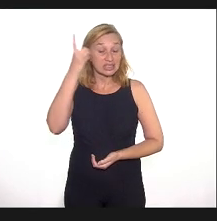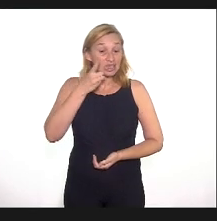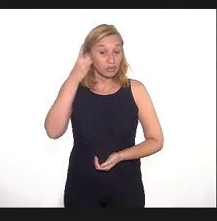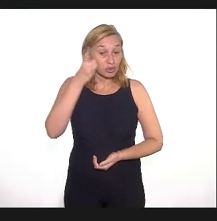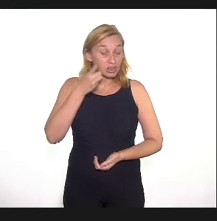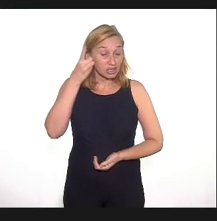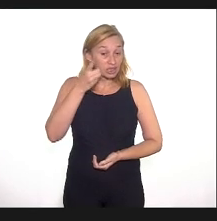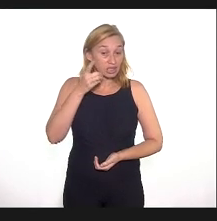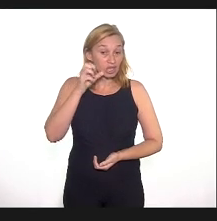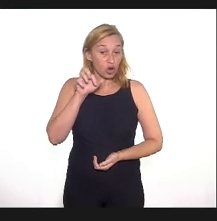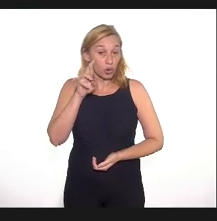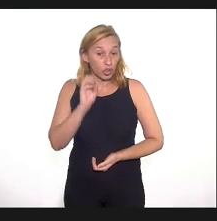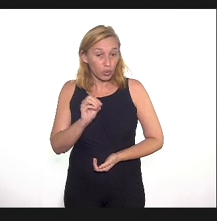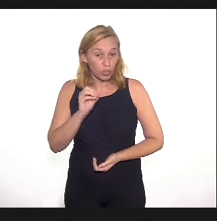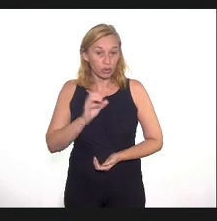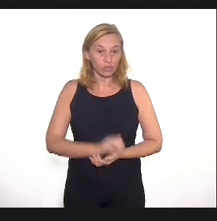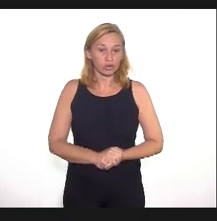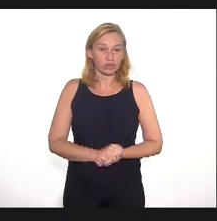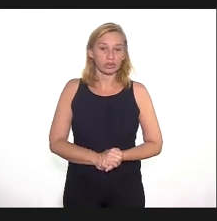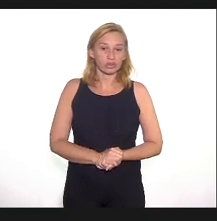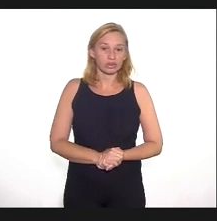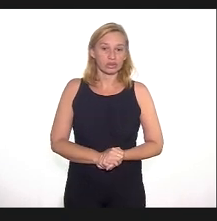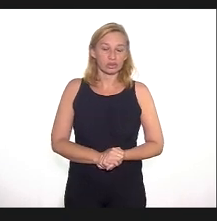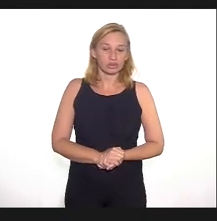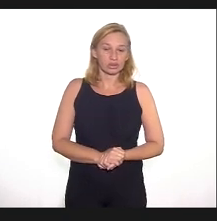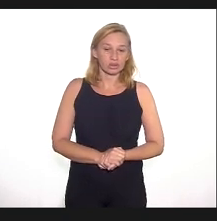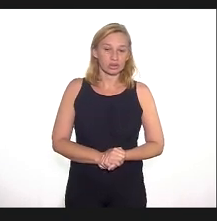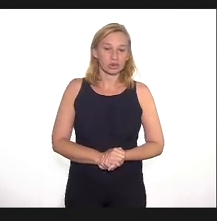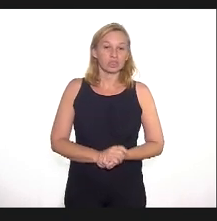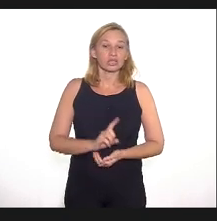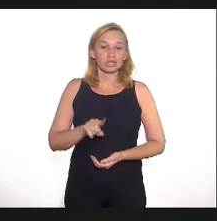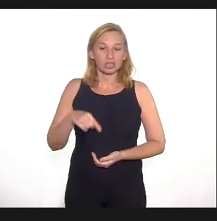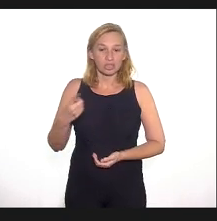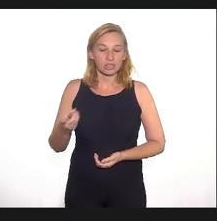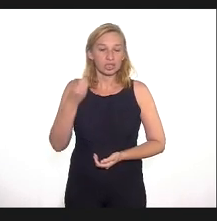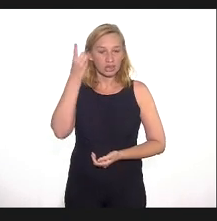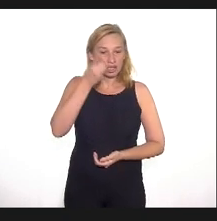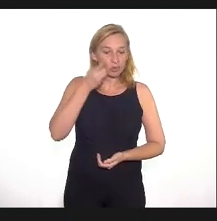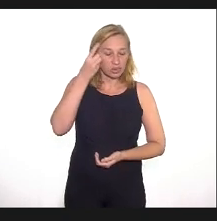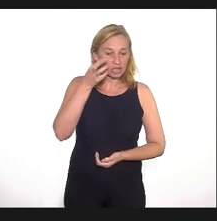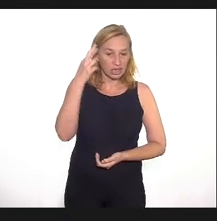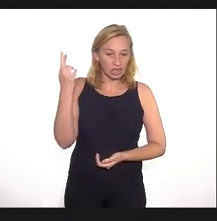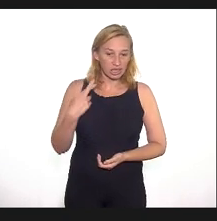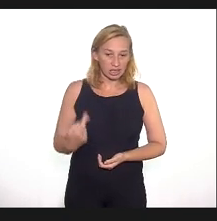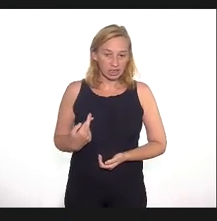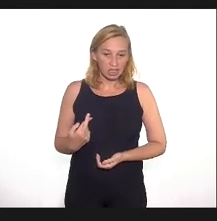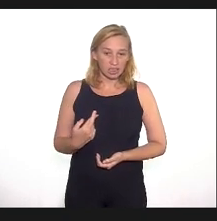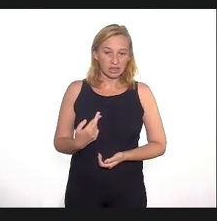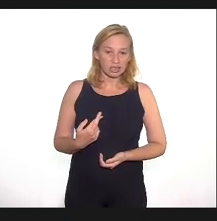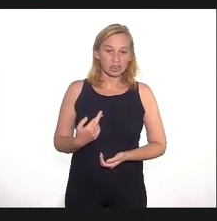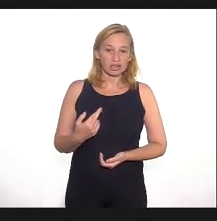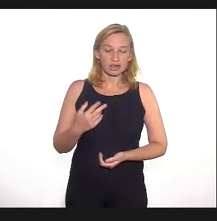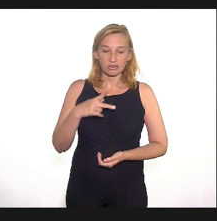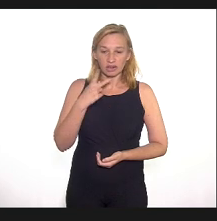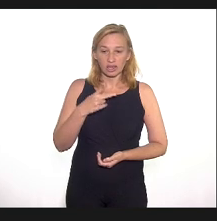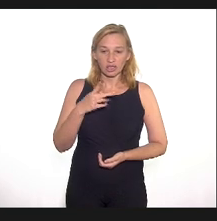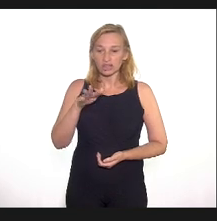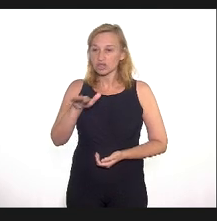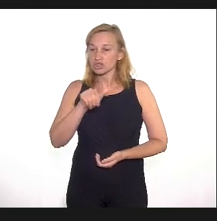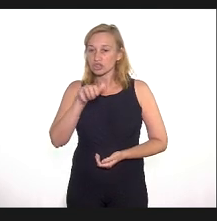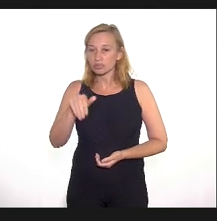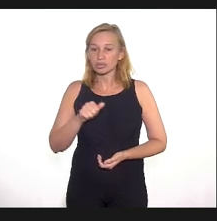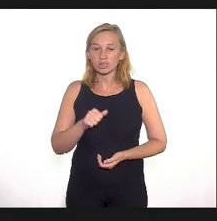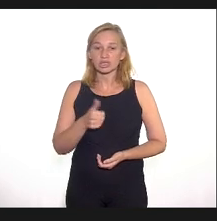Deputado Eurico Júnior. Eu vou, então, passar para a deputada Renata para tentar localizar o deputado Eurico Júnior.